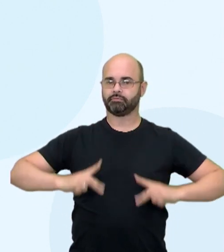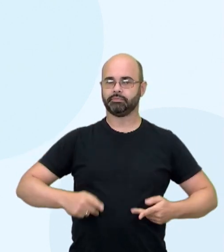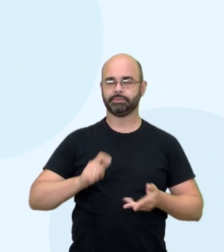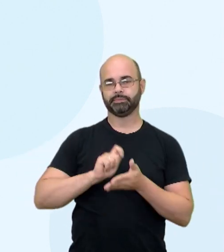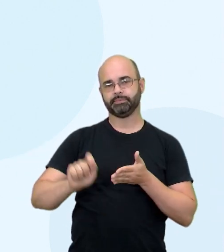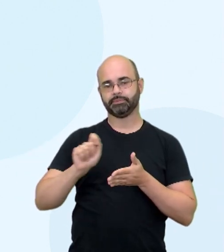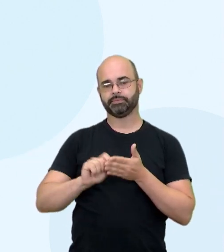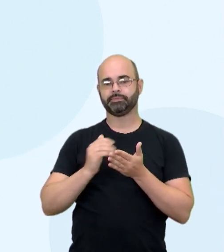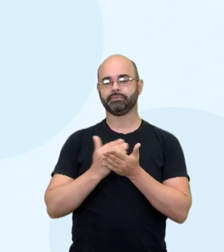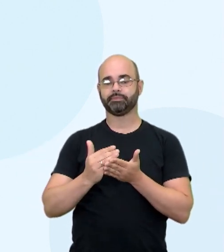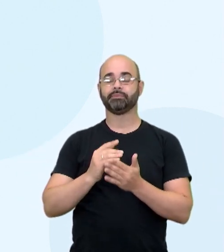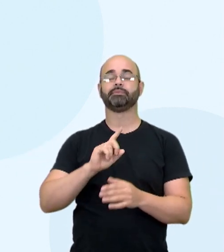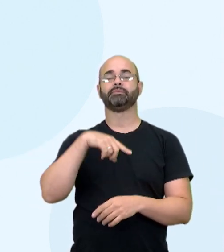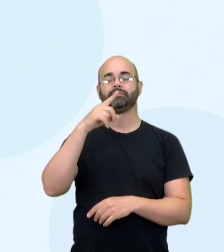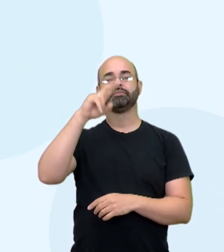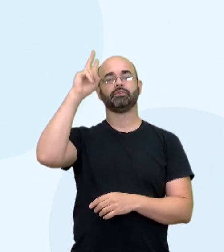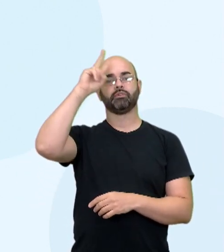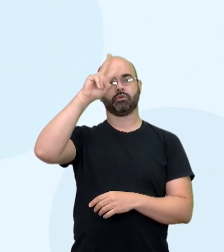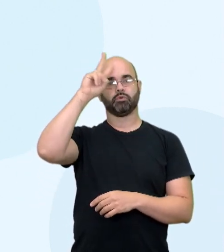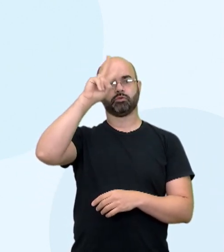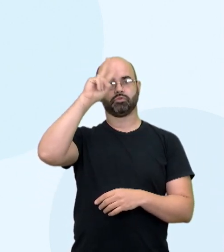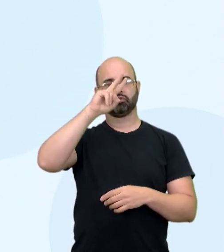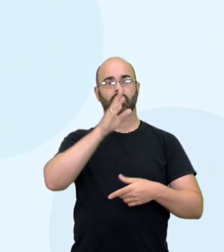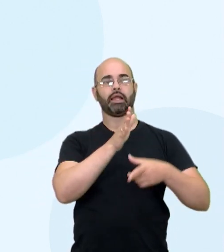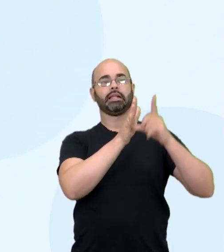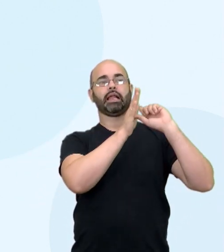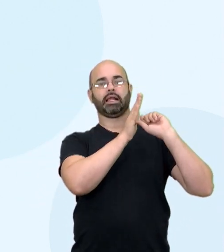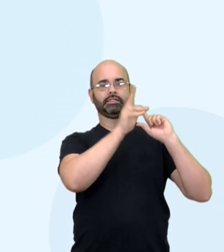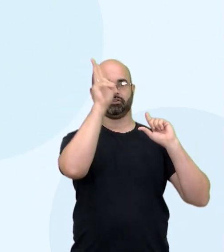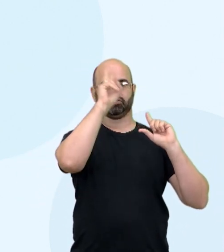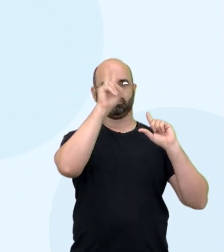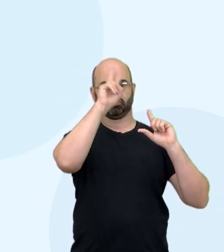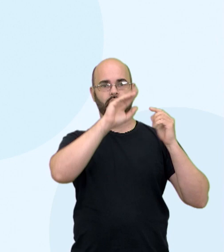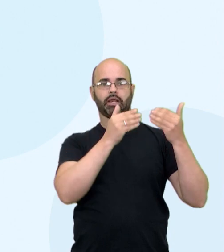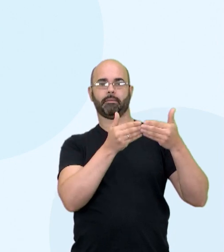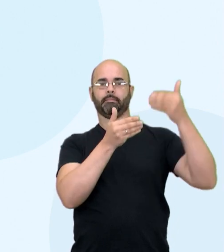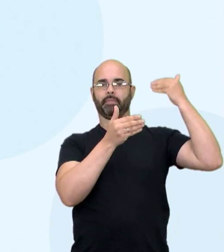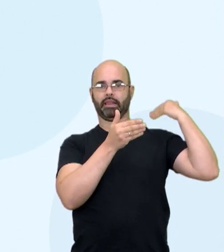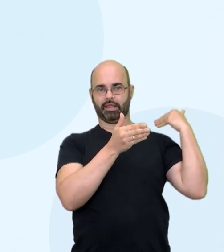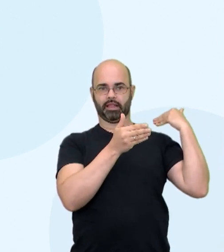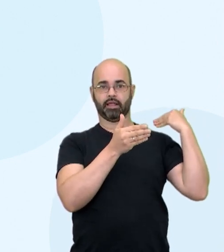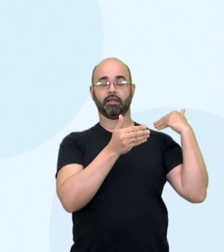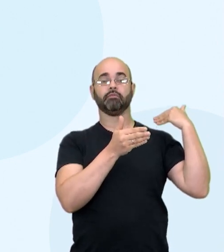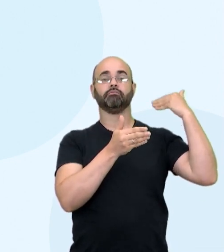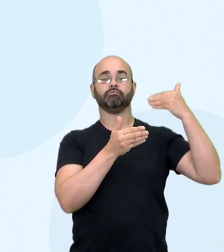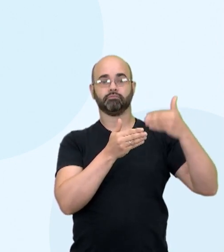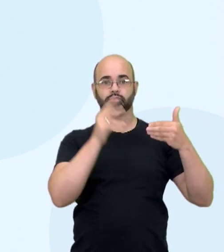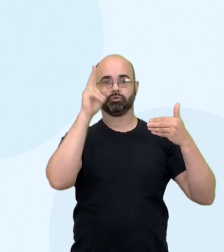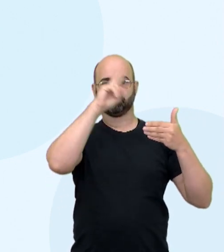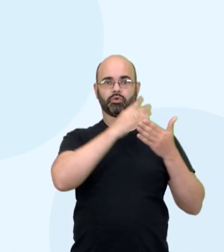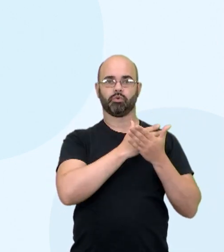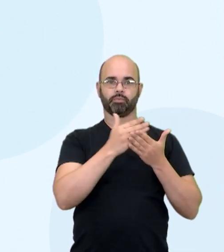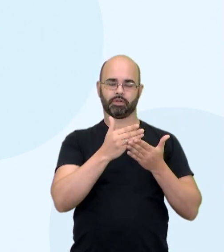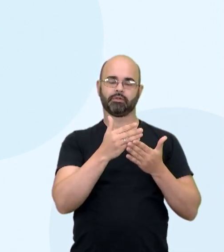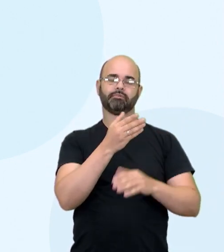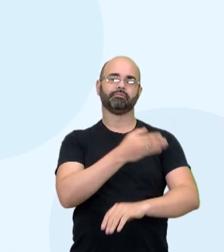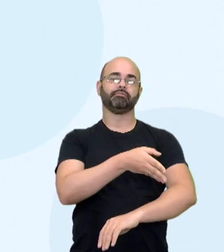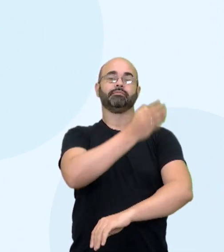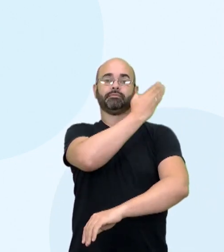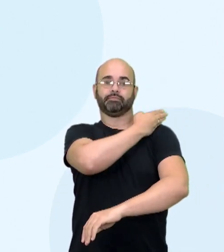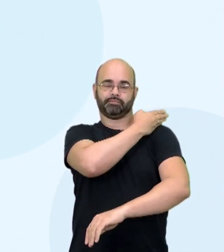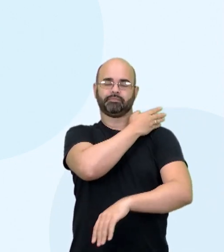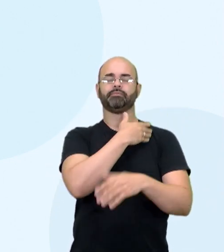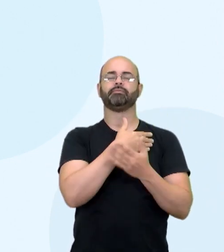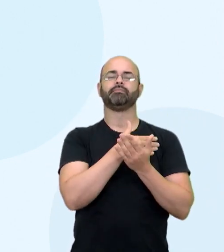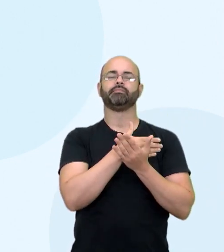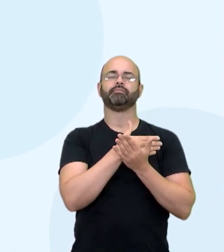pré-história para a história propriamente dita. E essa antiguidade, ela persiste, ela vai até mais